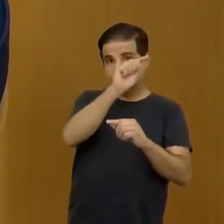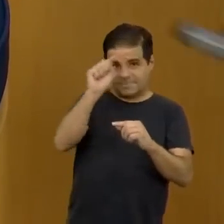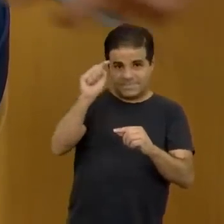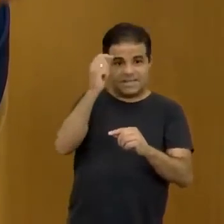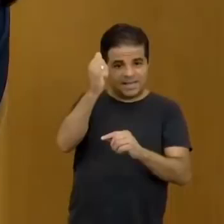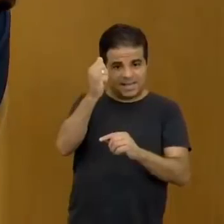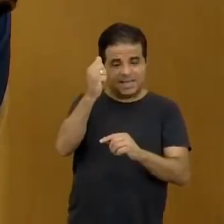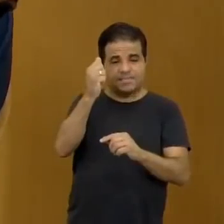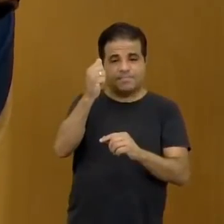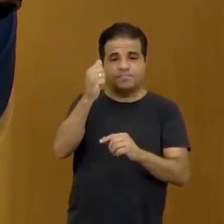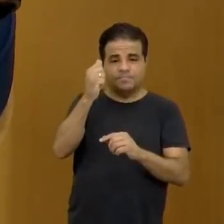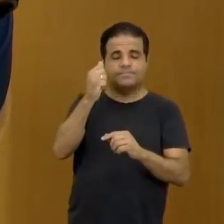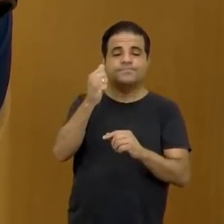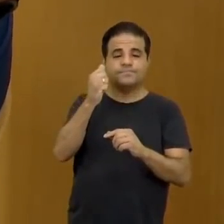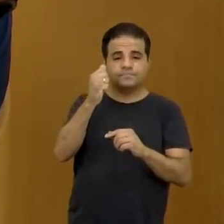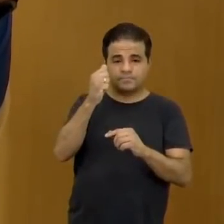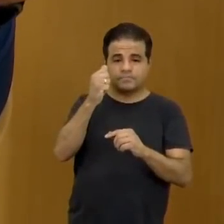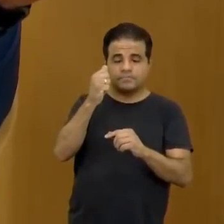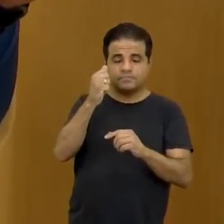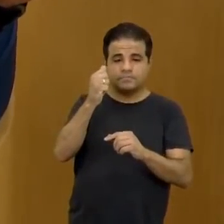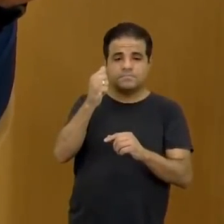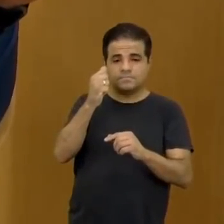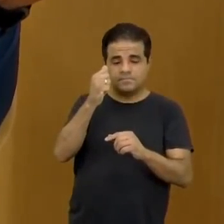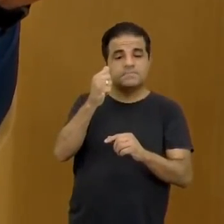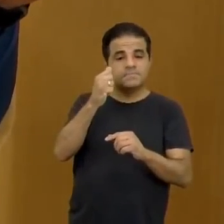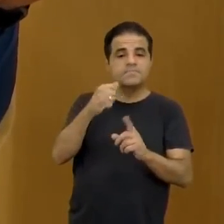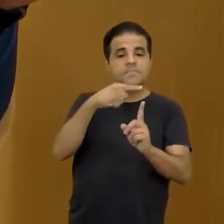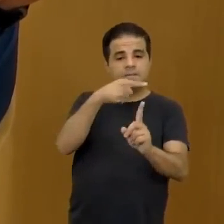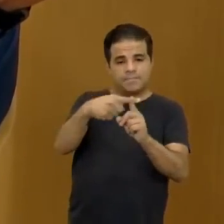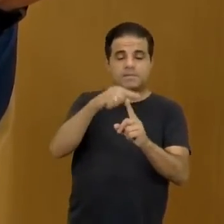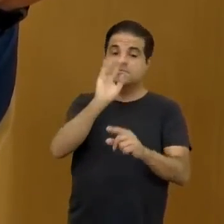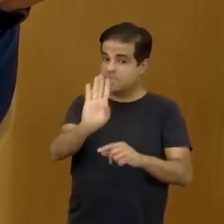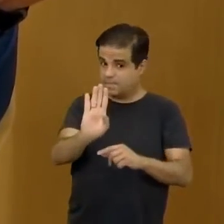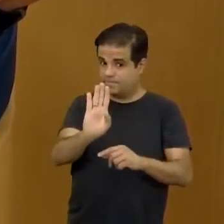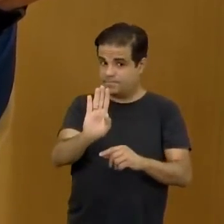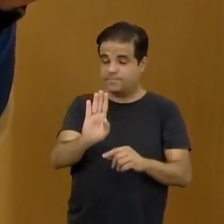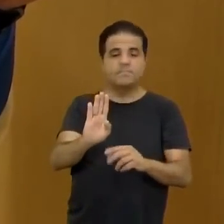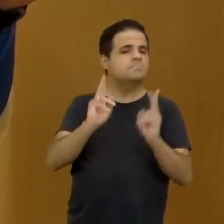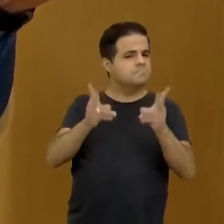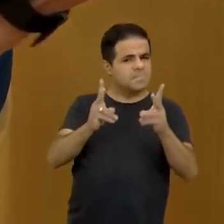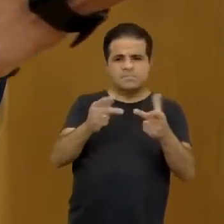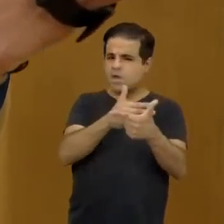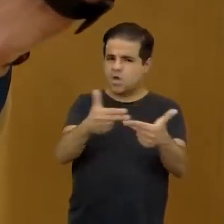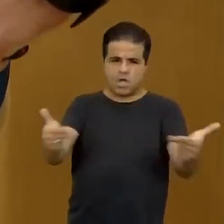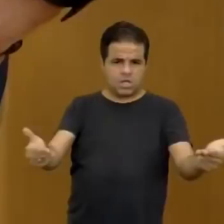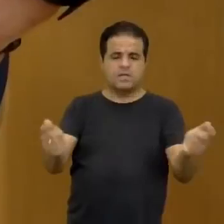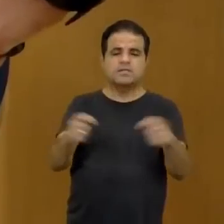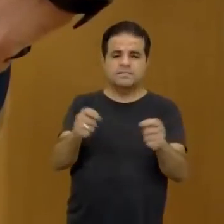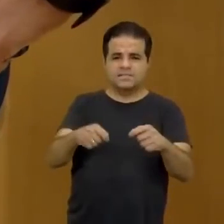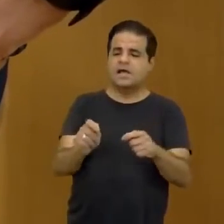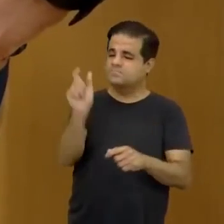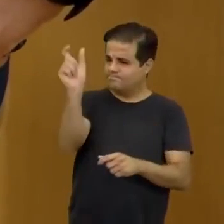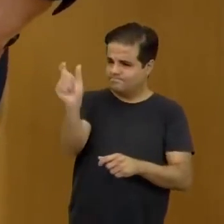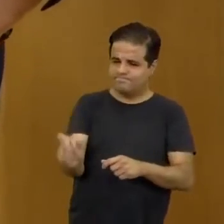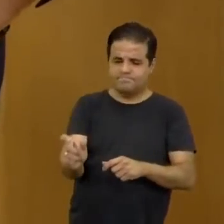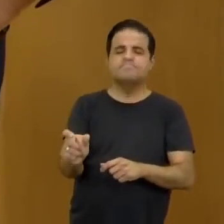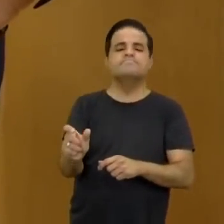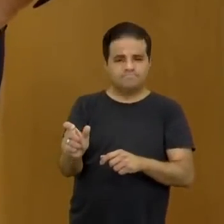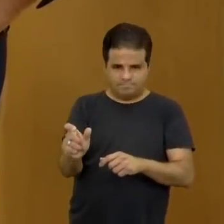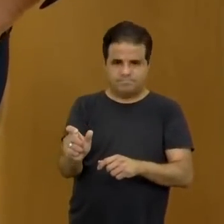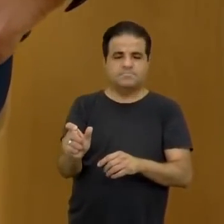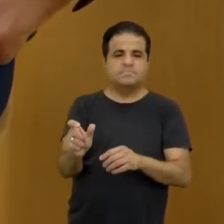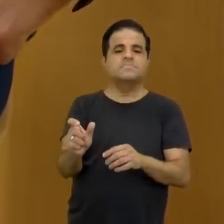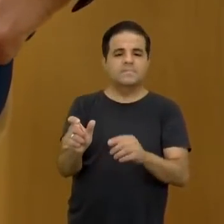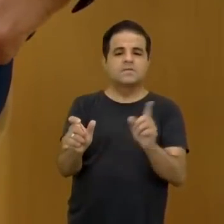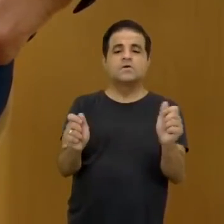lados aqui ó a roupa e a + b mesma coisa eu vou fazer neste lado de cá ó